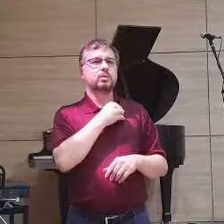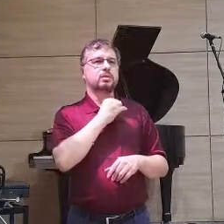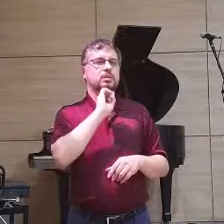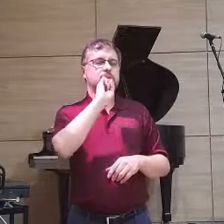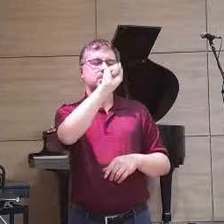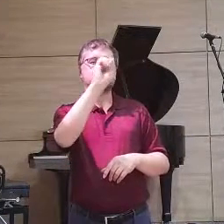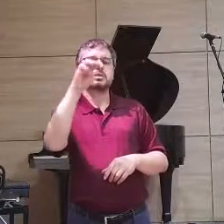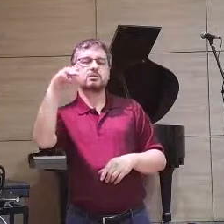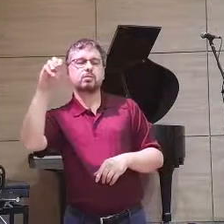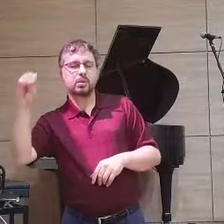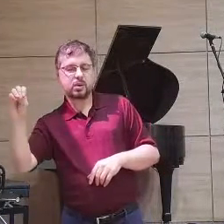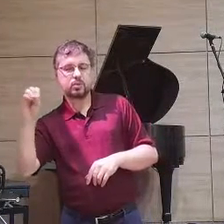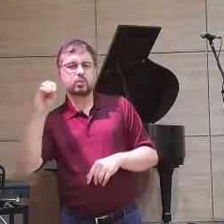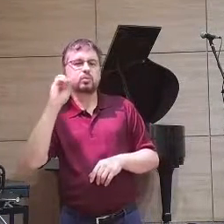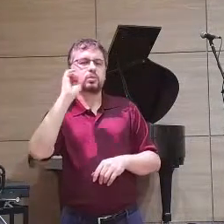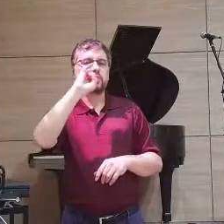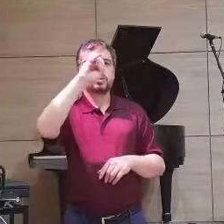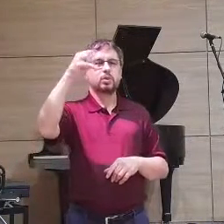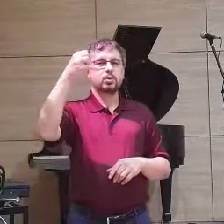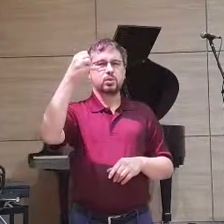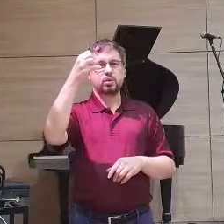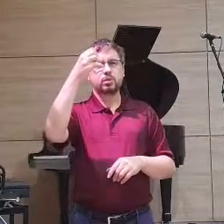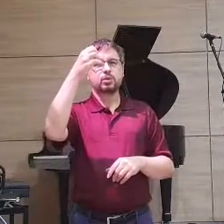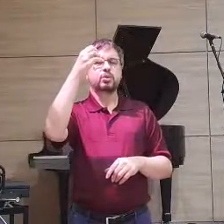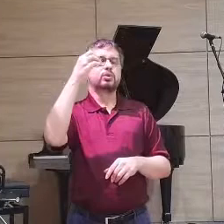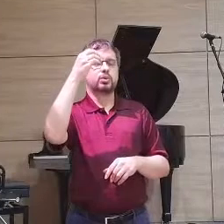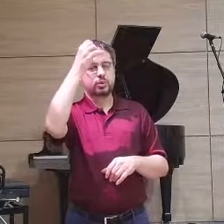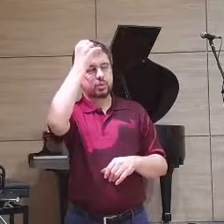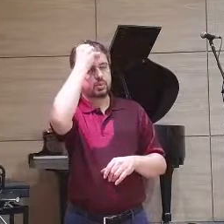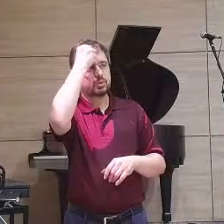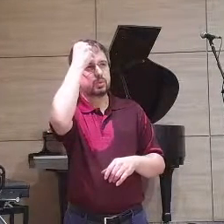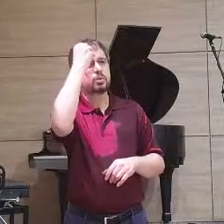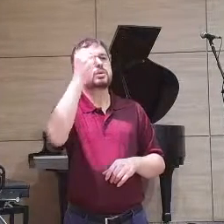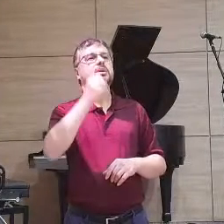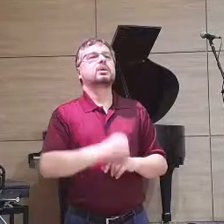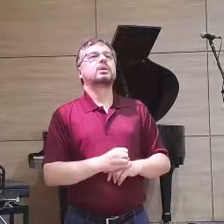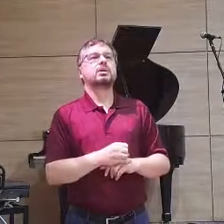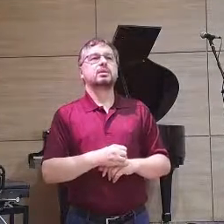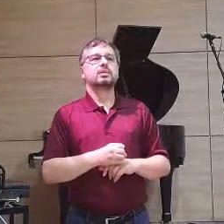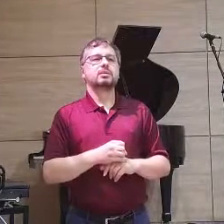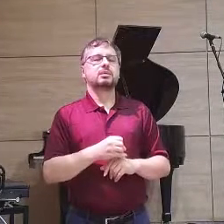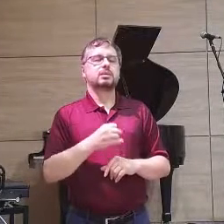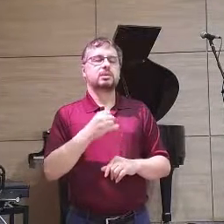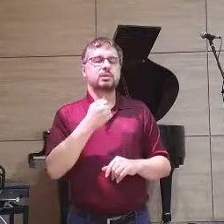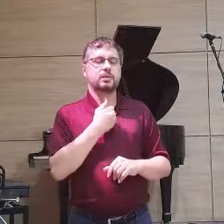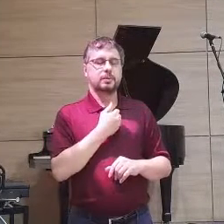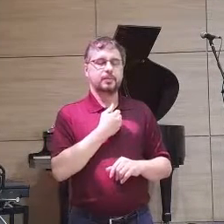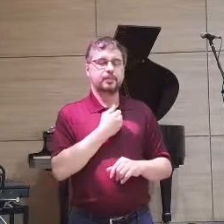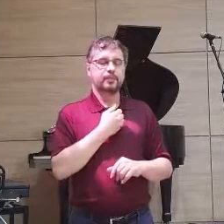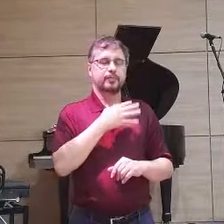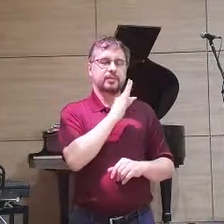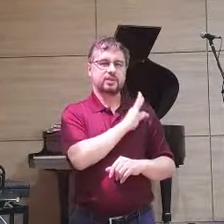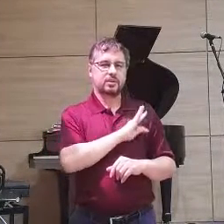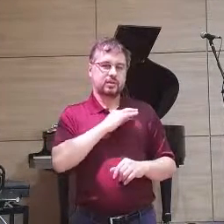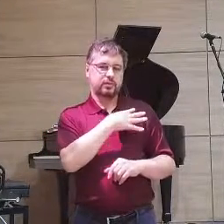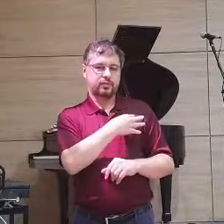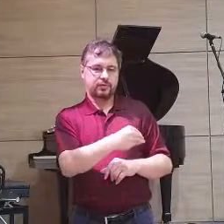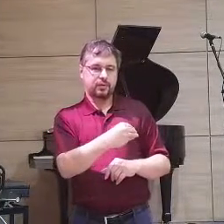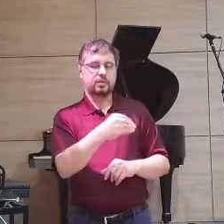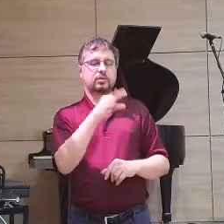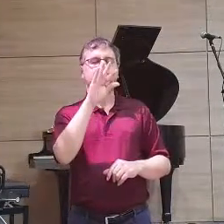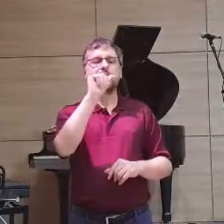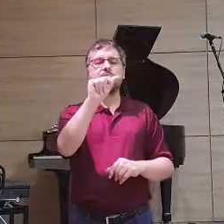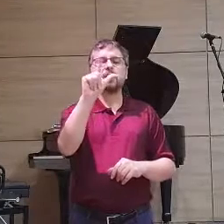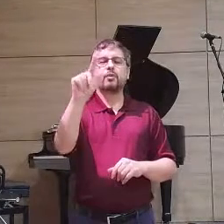zelote Judas o Tiago e Tiago filho de Alfeu o Versículo 13 Versículo 14 em diante até o